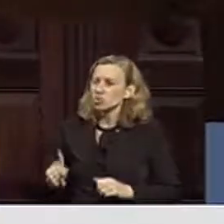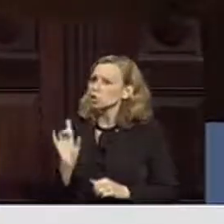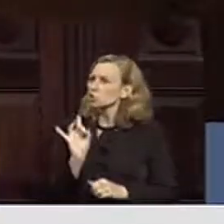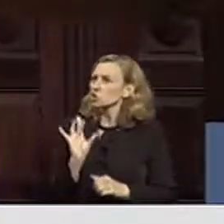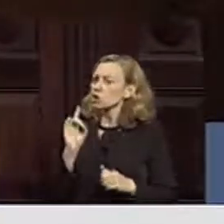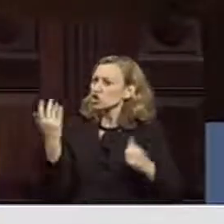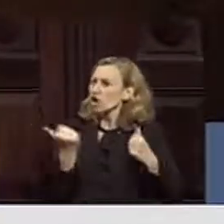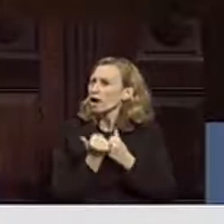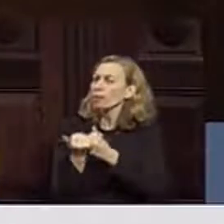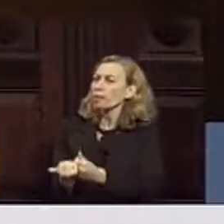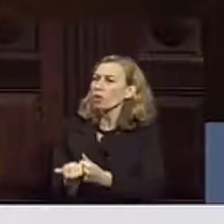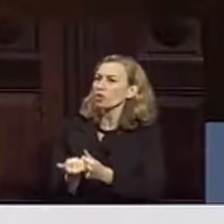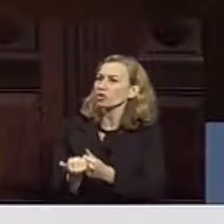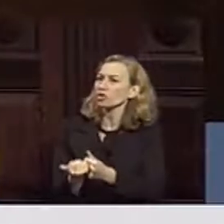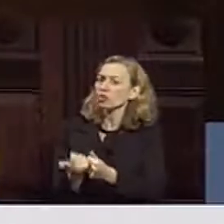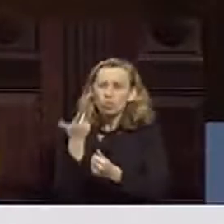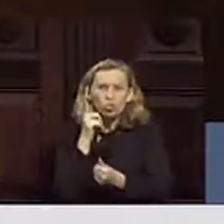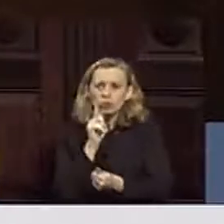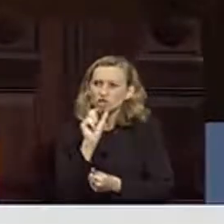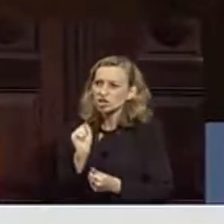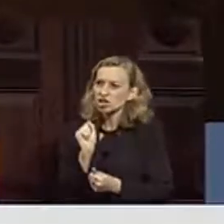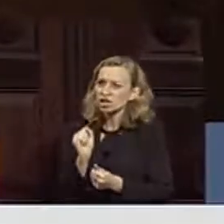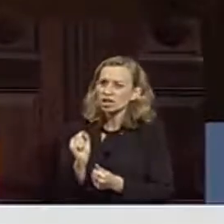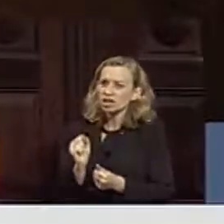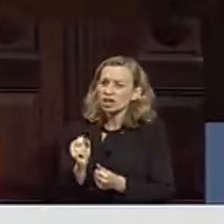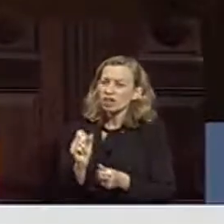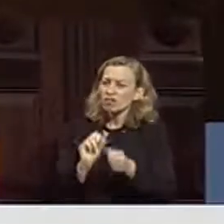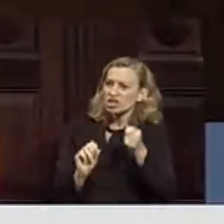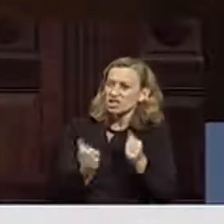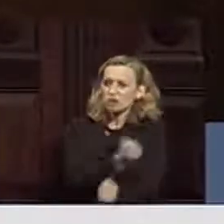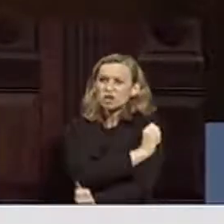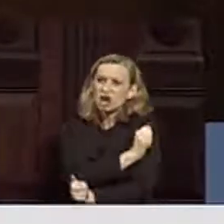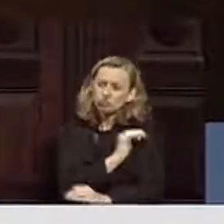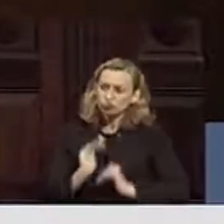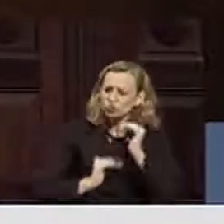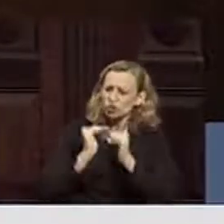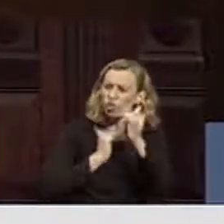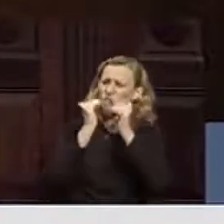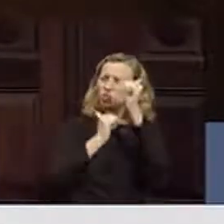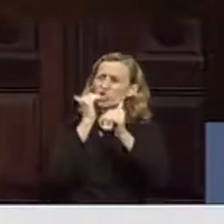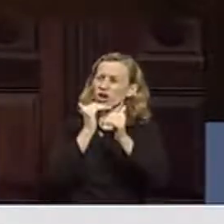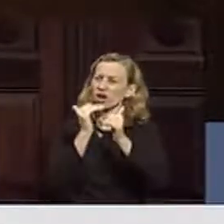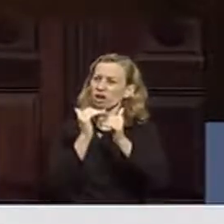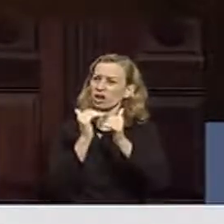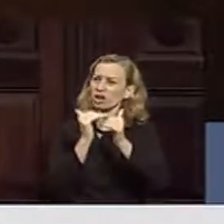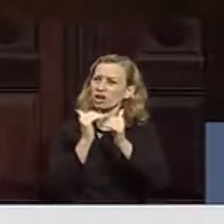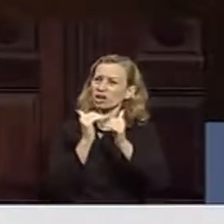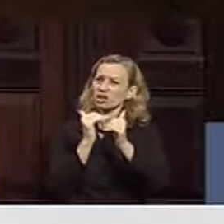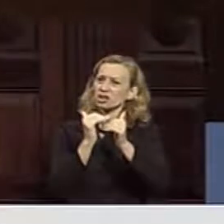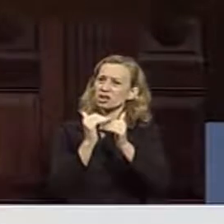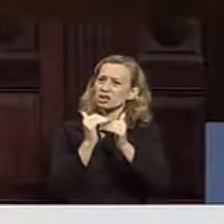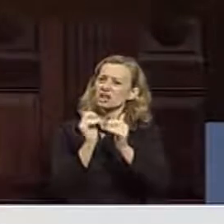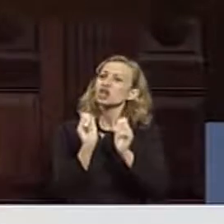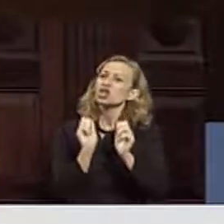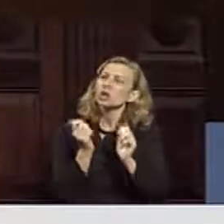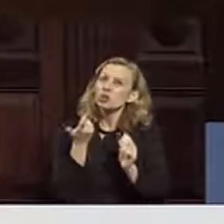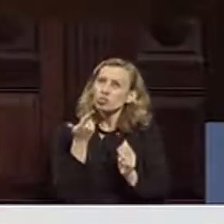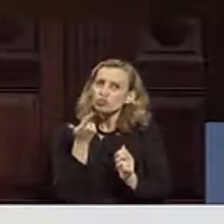esses alunos, de fato, desenvolvam plenamente as suas capacidades e consigam